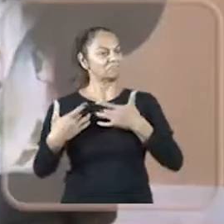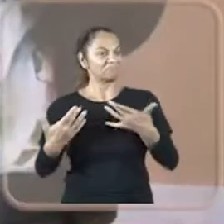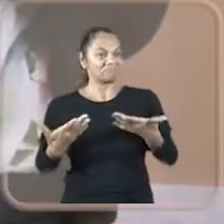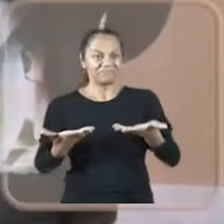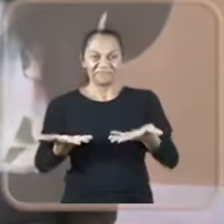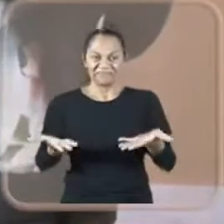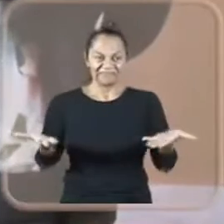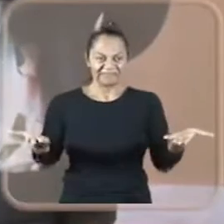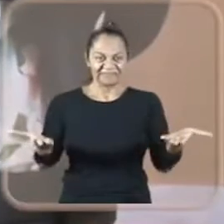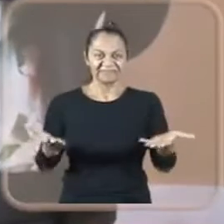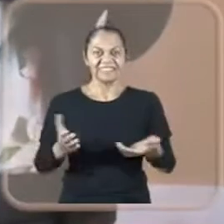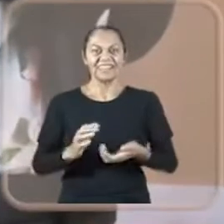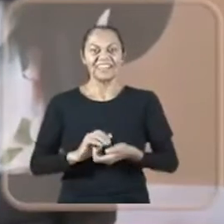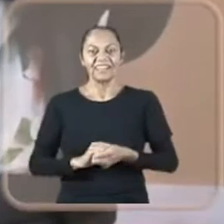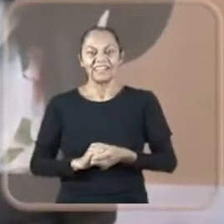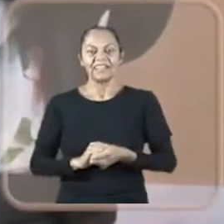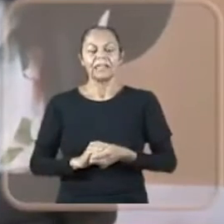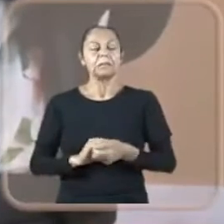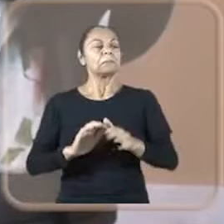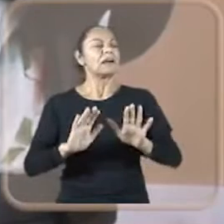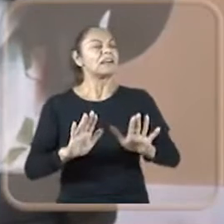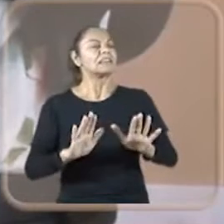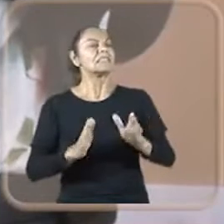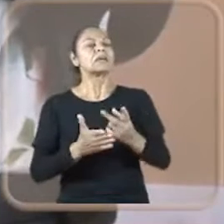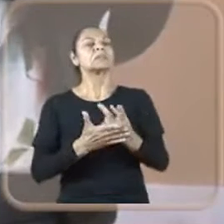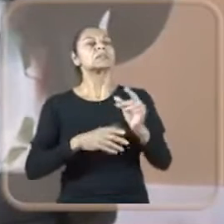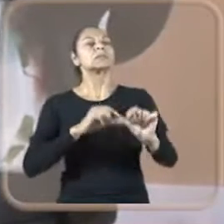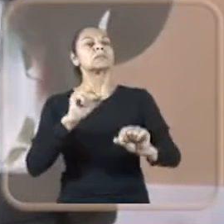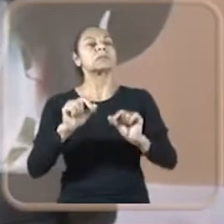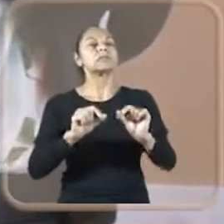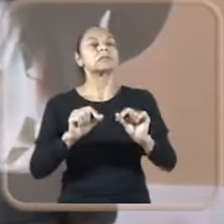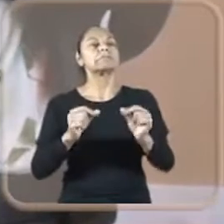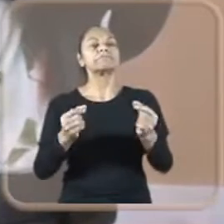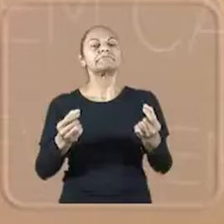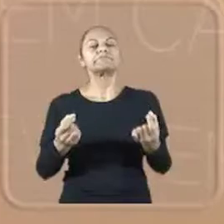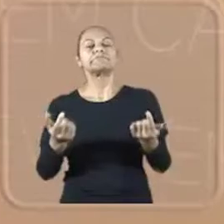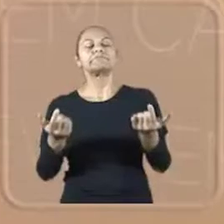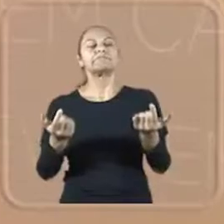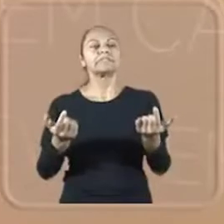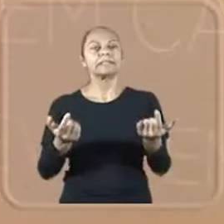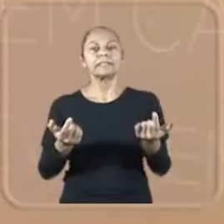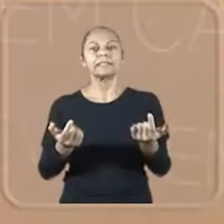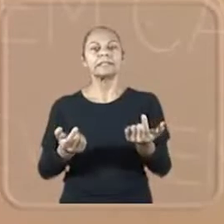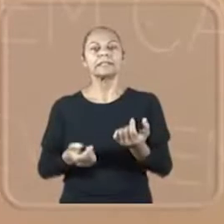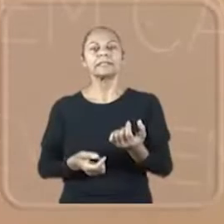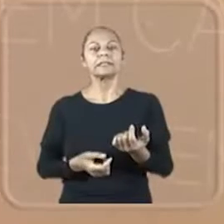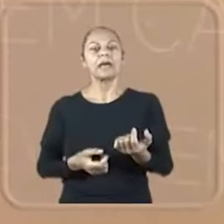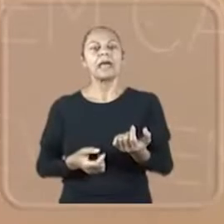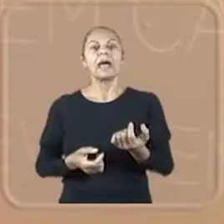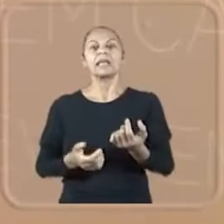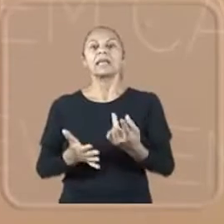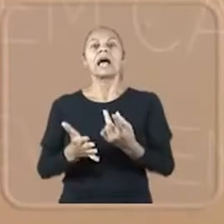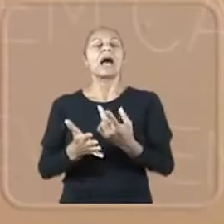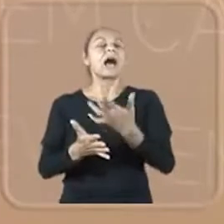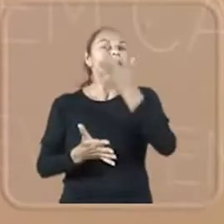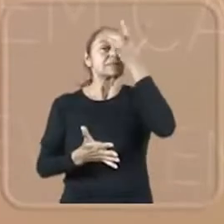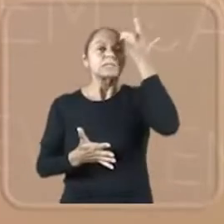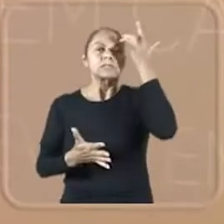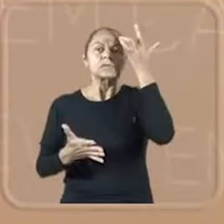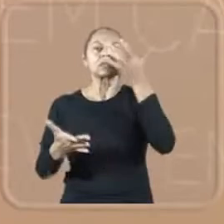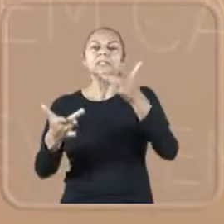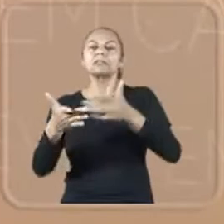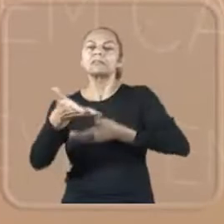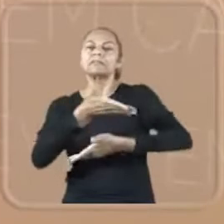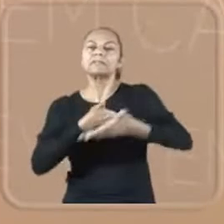já queremos. E o que isso acontece quando as pessoas falam é mágico, quem se envolve nisso? O que acontece? A gente não